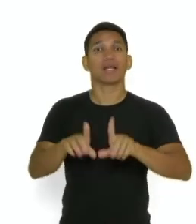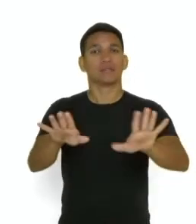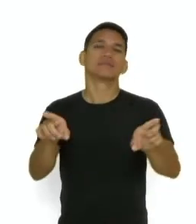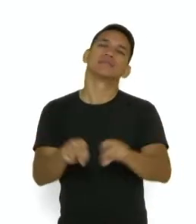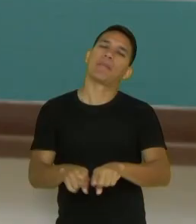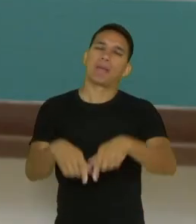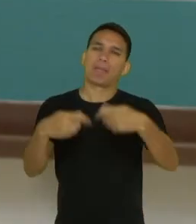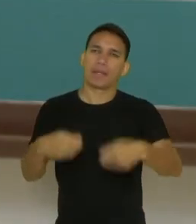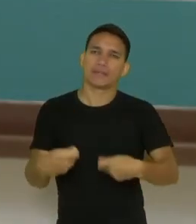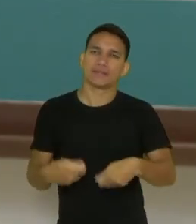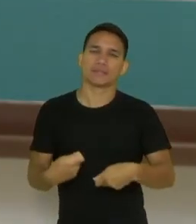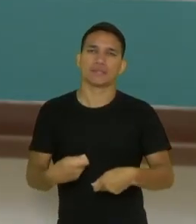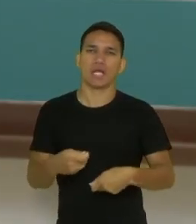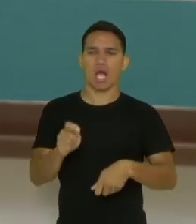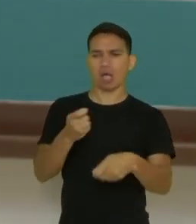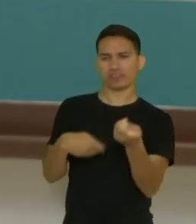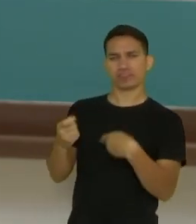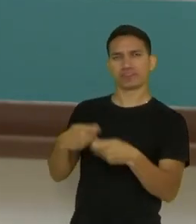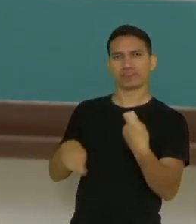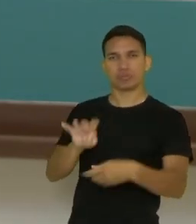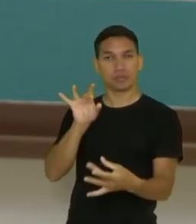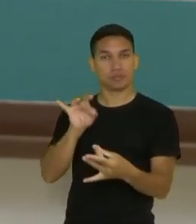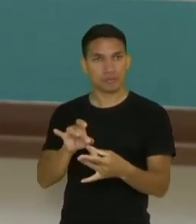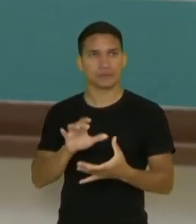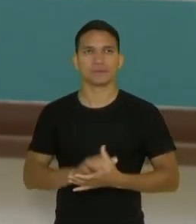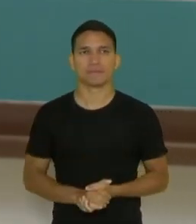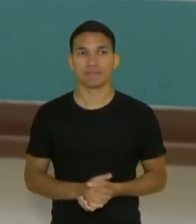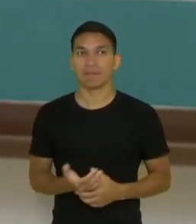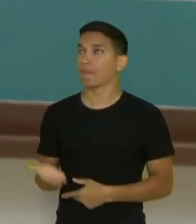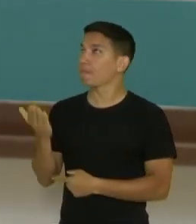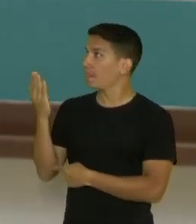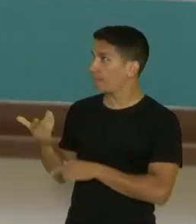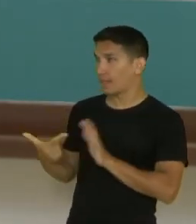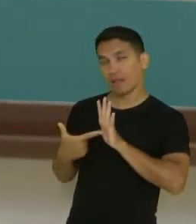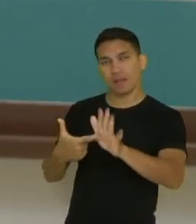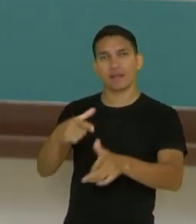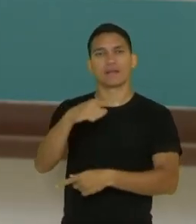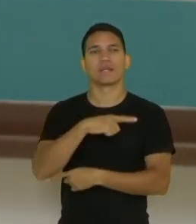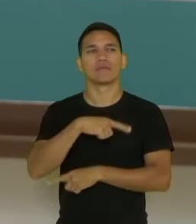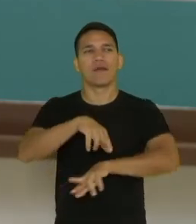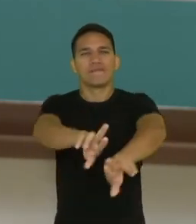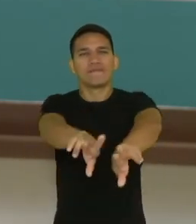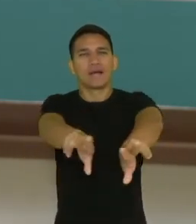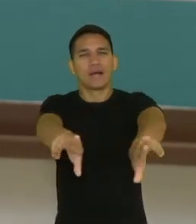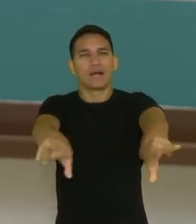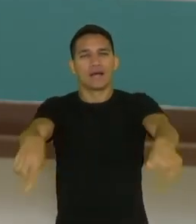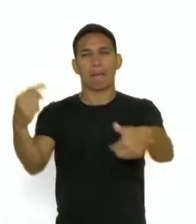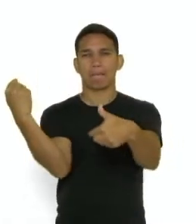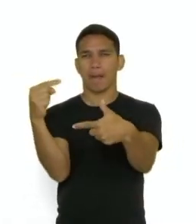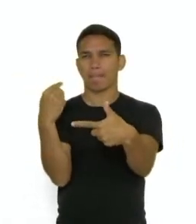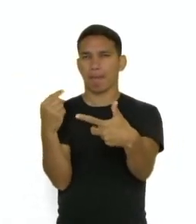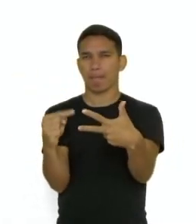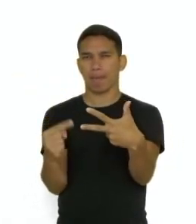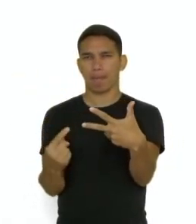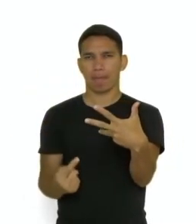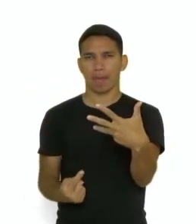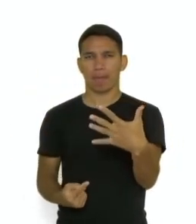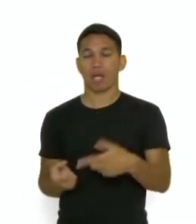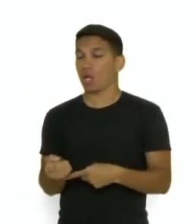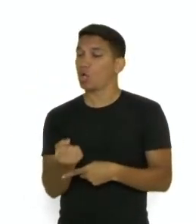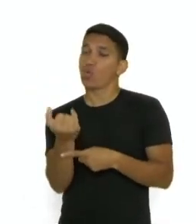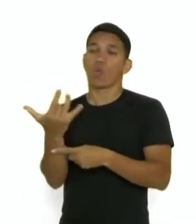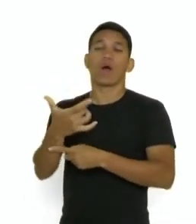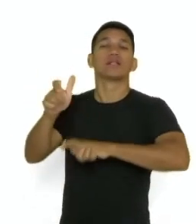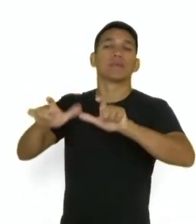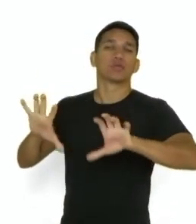administração específica livre nós temos várias modalidades escrita com números de